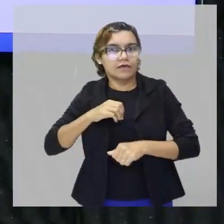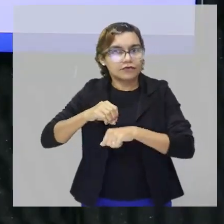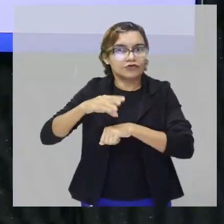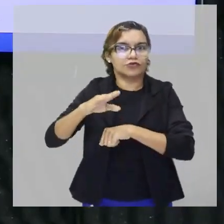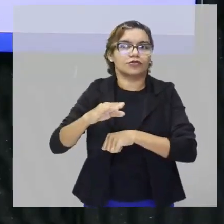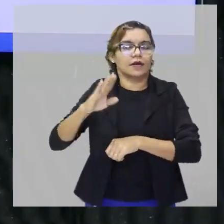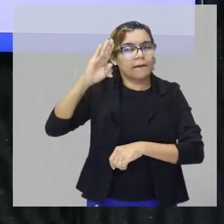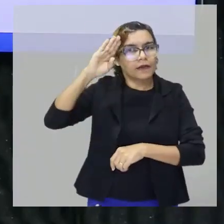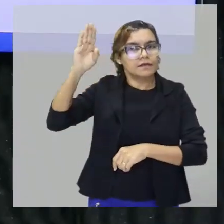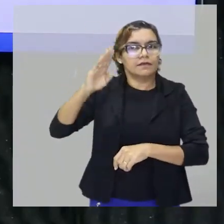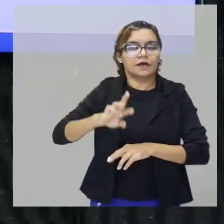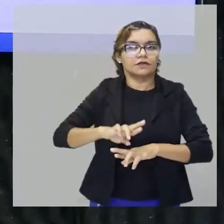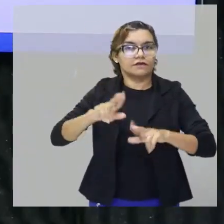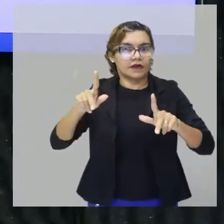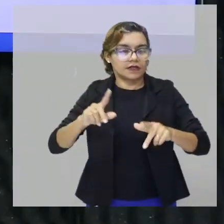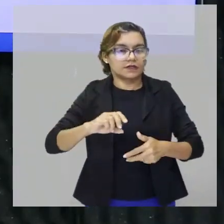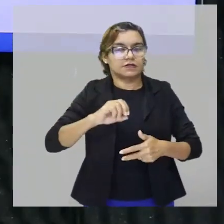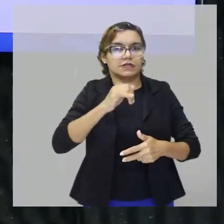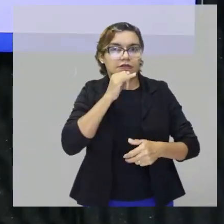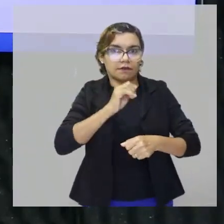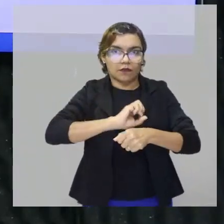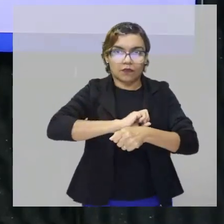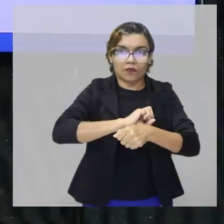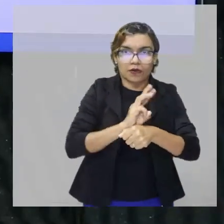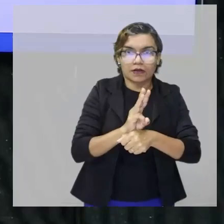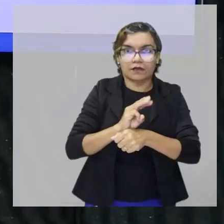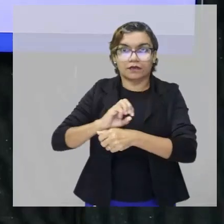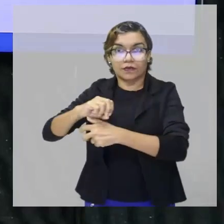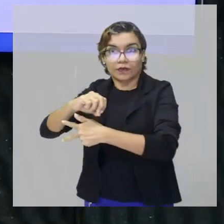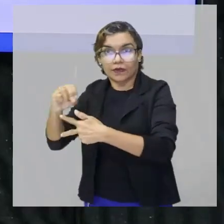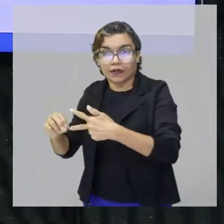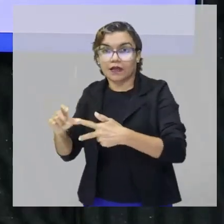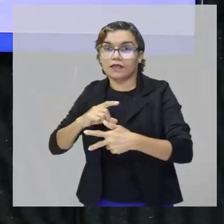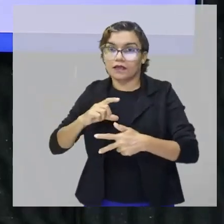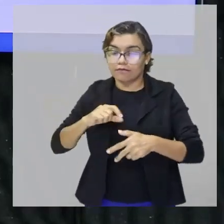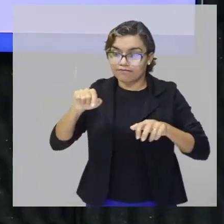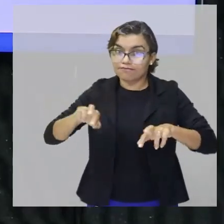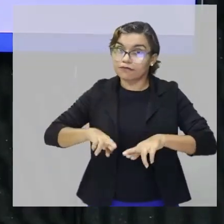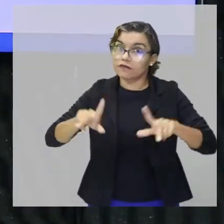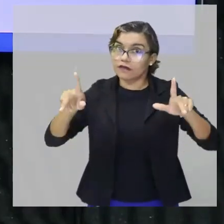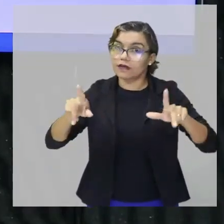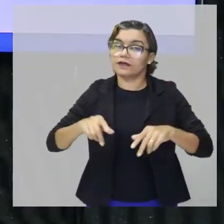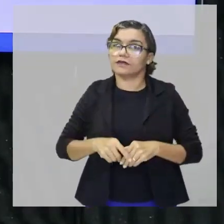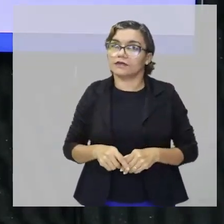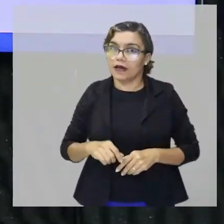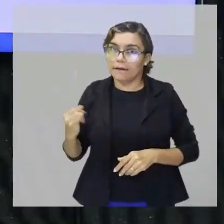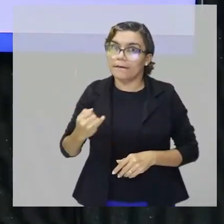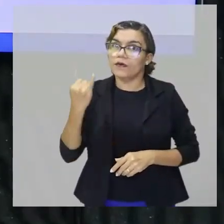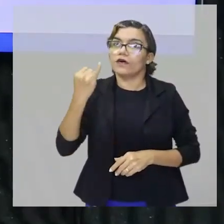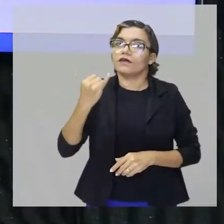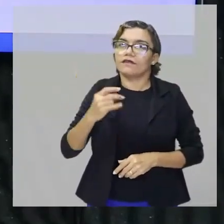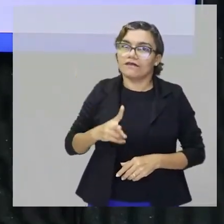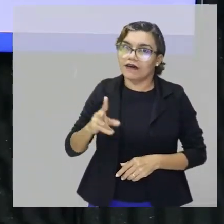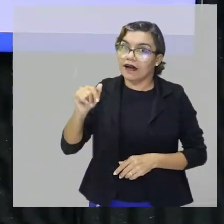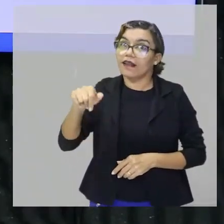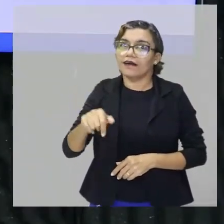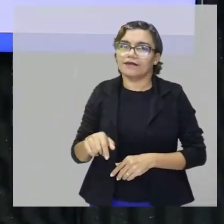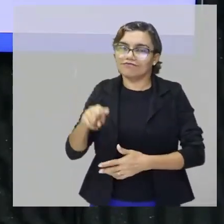principais diferenças entre o Enem e o PAIS-UEMA, tá lá para vocês conferirem. Então, não perca esse post que tá bem legal.